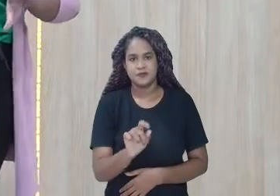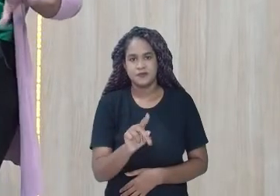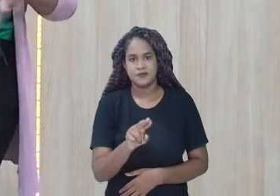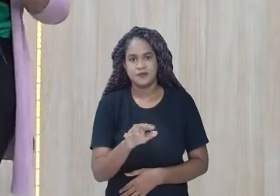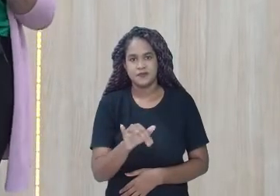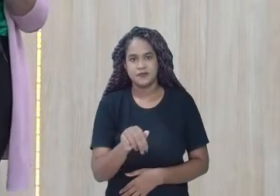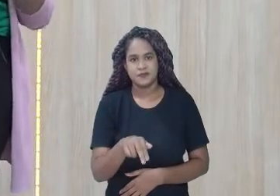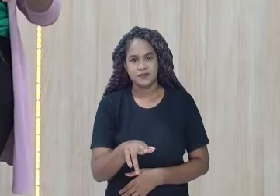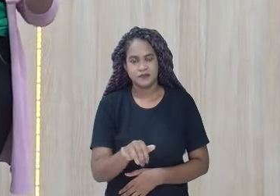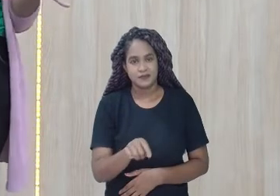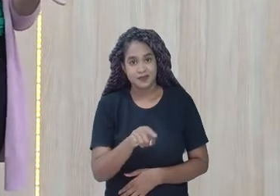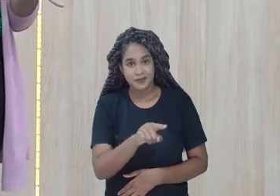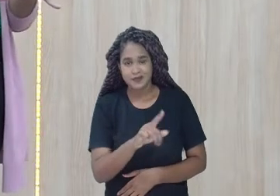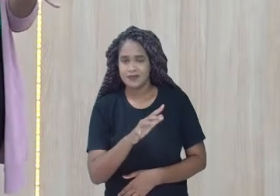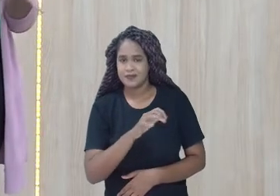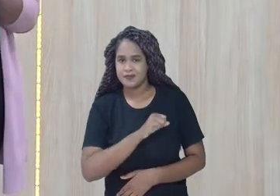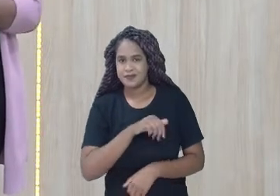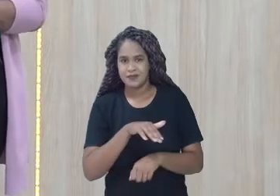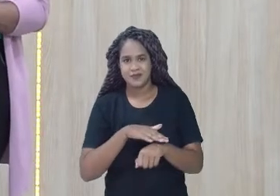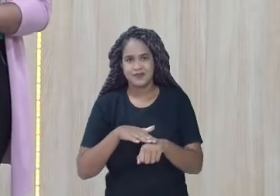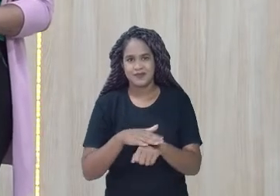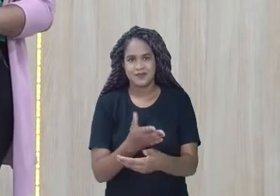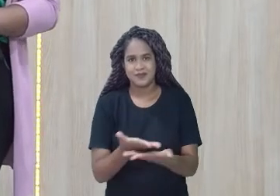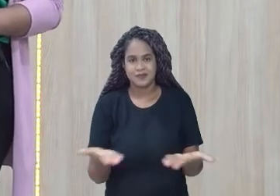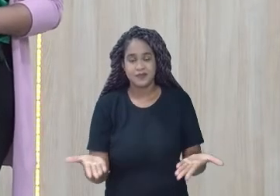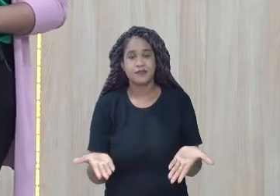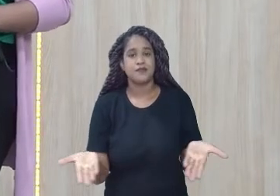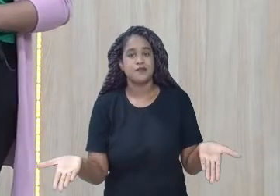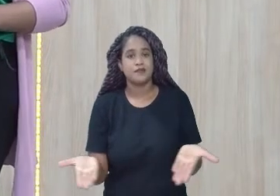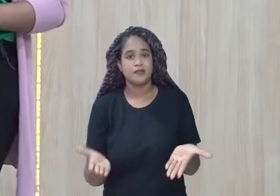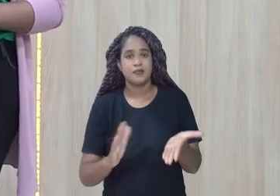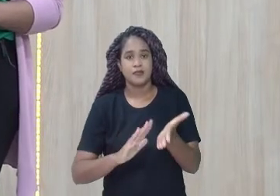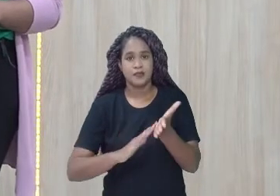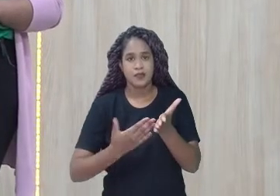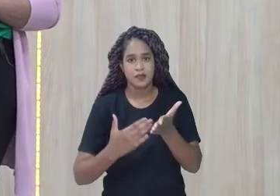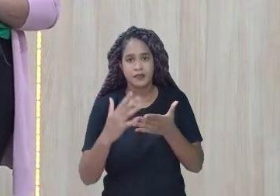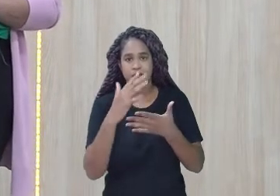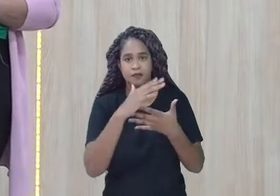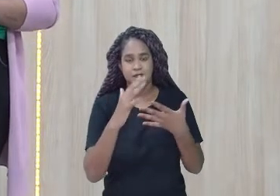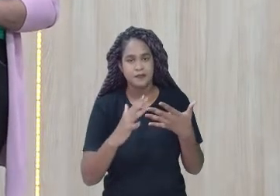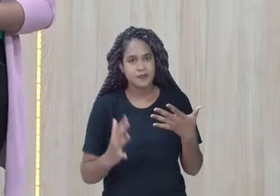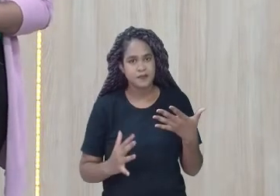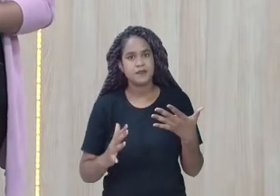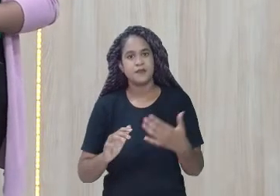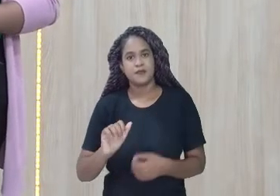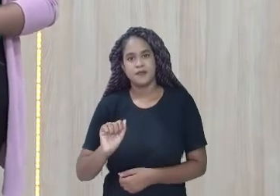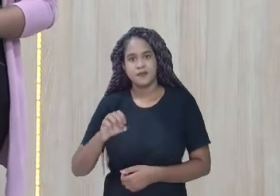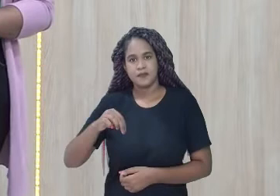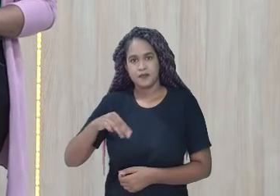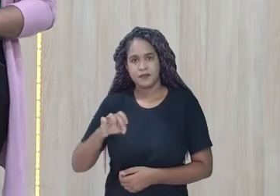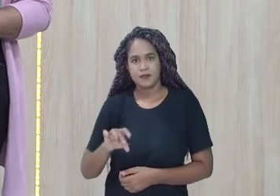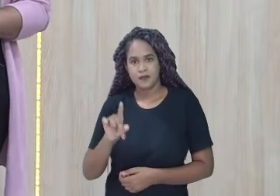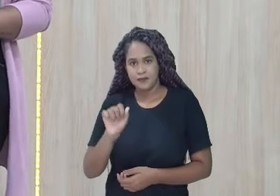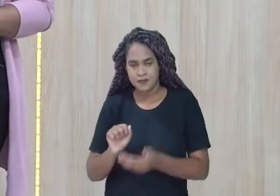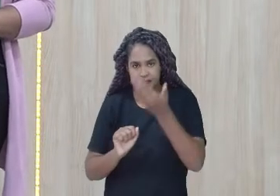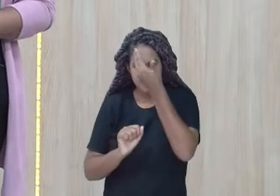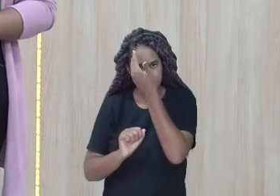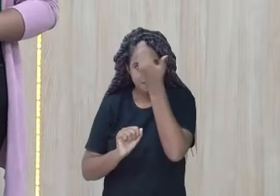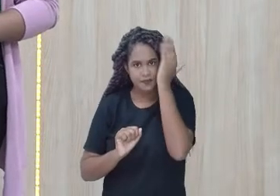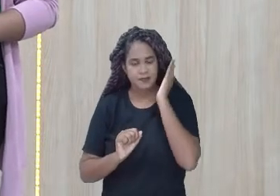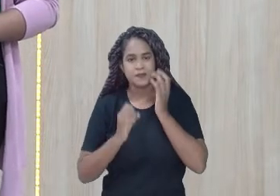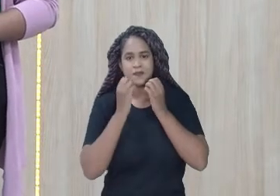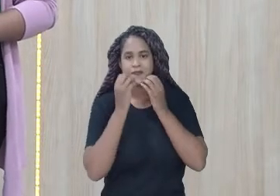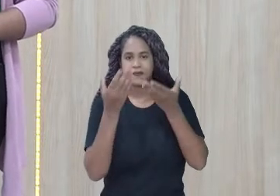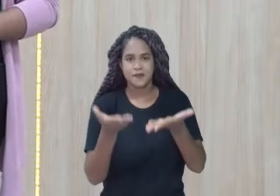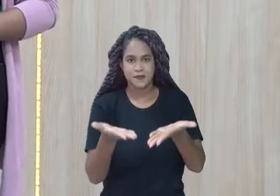vocês aqui ao longo da nossa aula, tá certo? Quem fará a tradução simultânea para a língua brasileira de sinais é a nossa querida intérprete Amanda. Seja